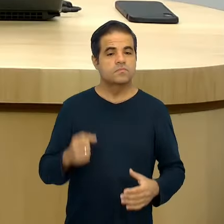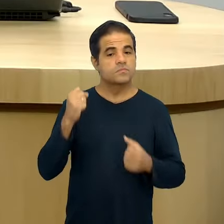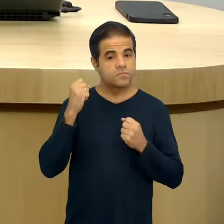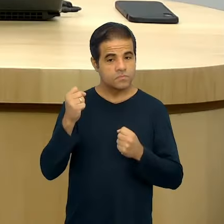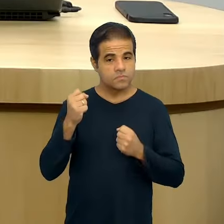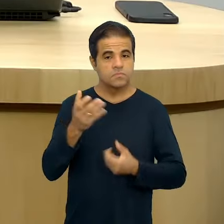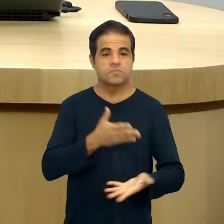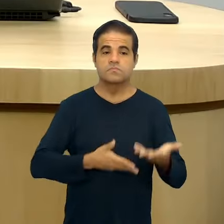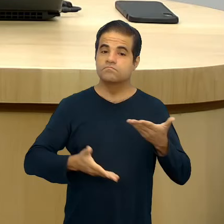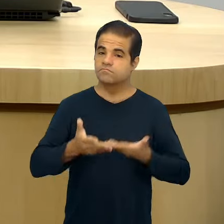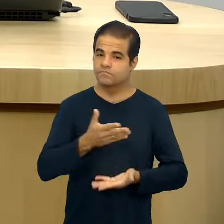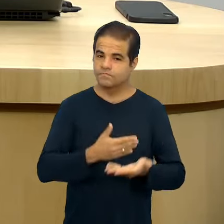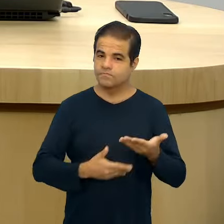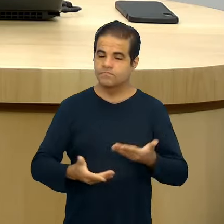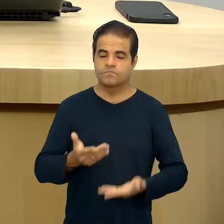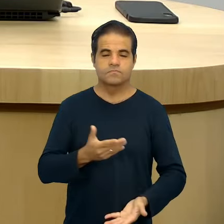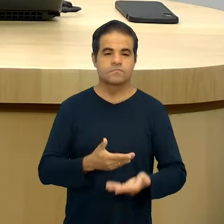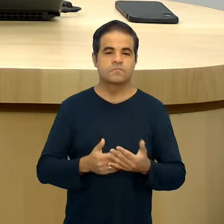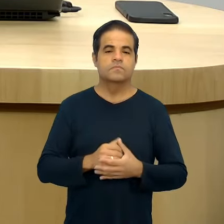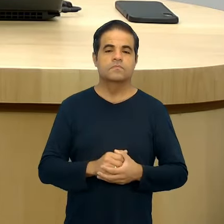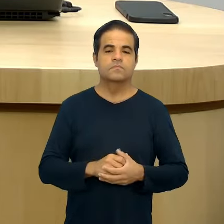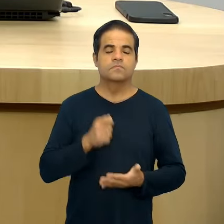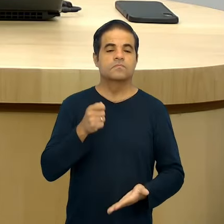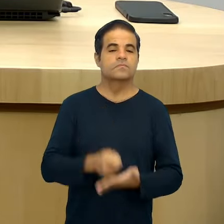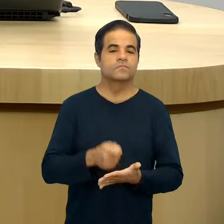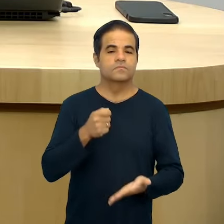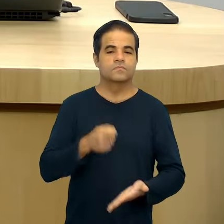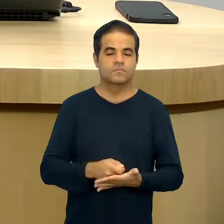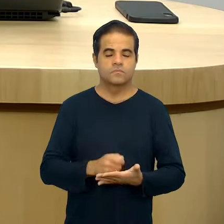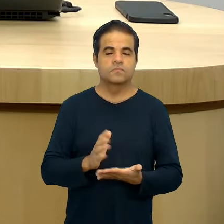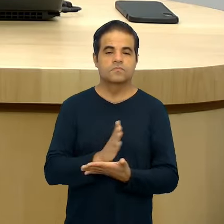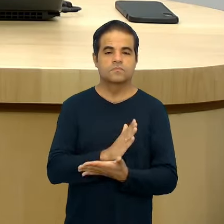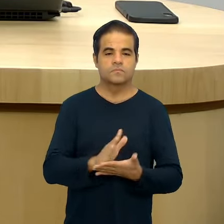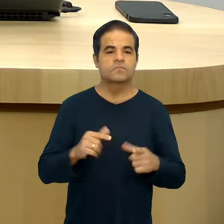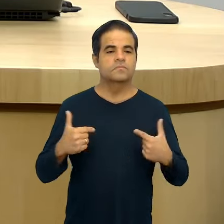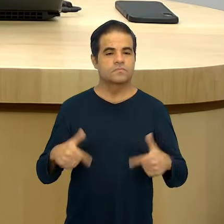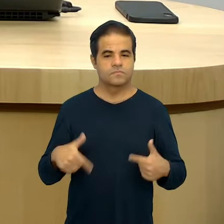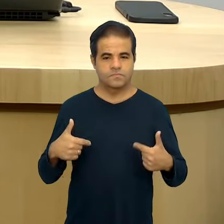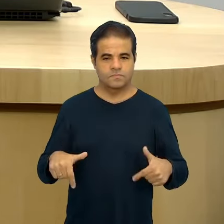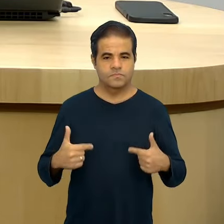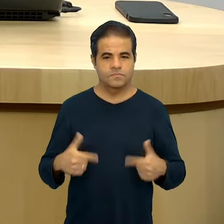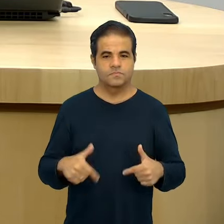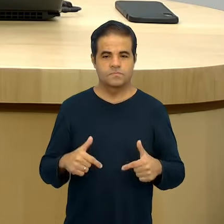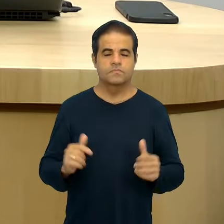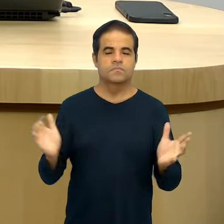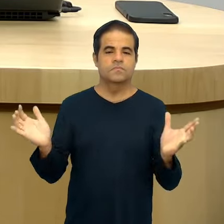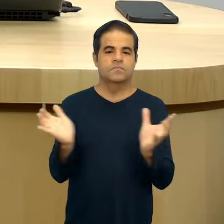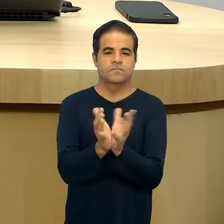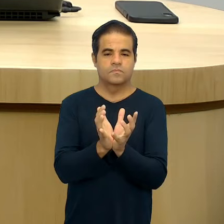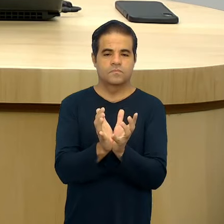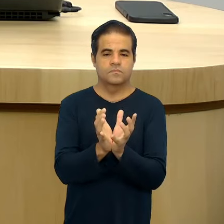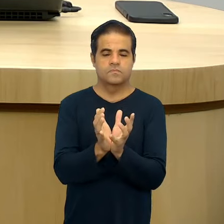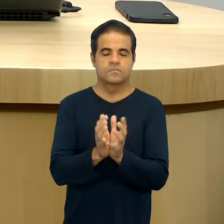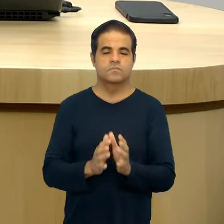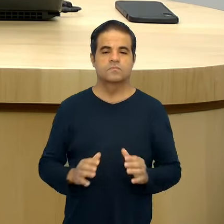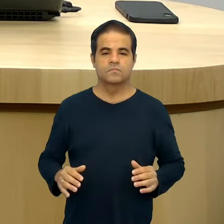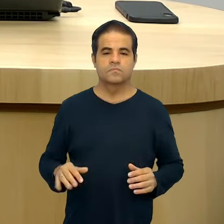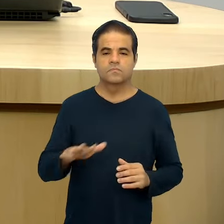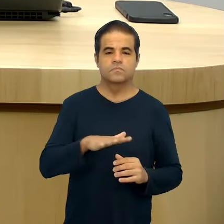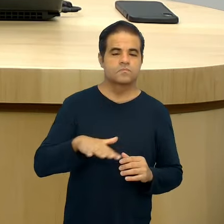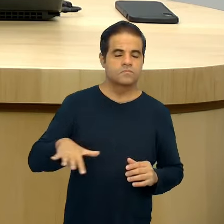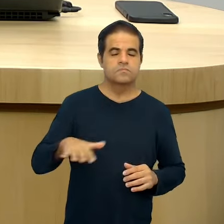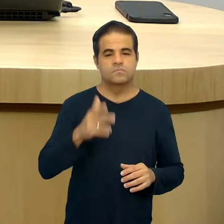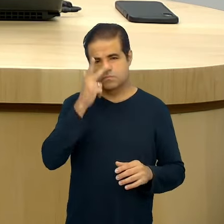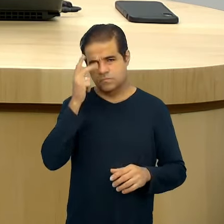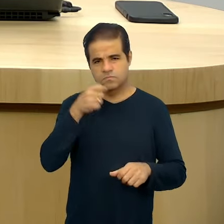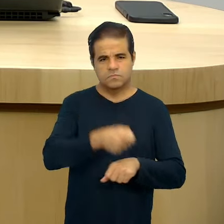em relação aí à obrigatoriedade, né, de alguns trabalhos com a população, como por exemplo nos campos de